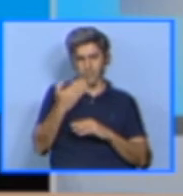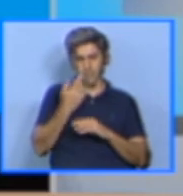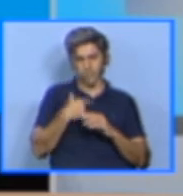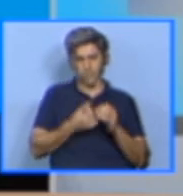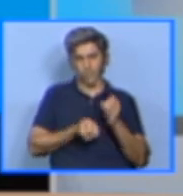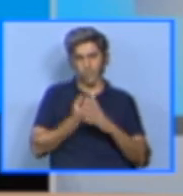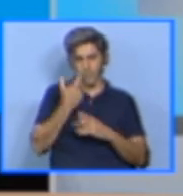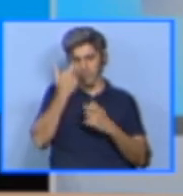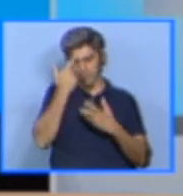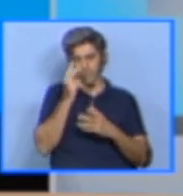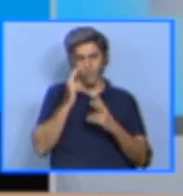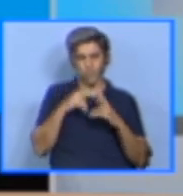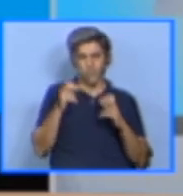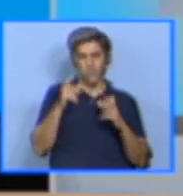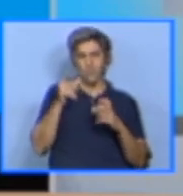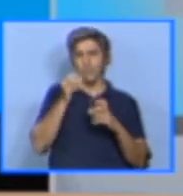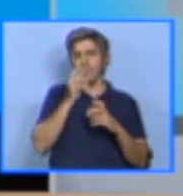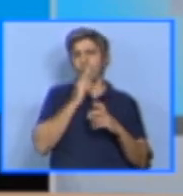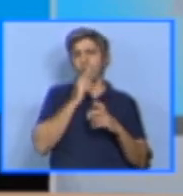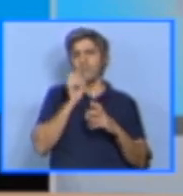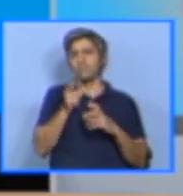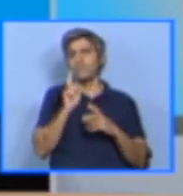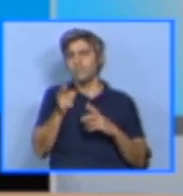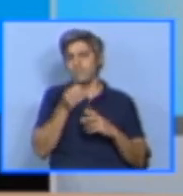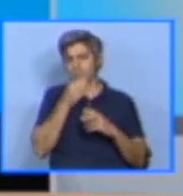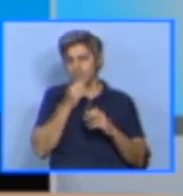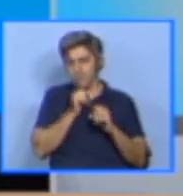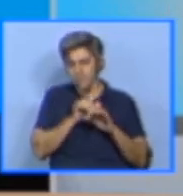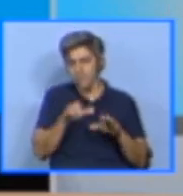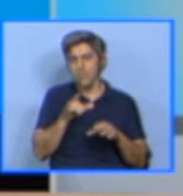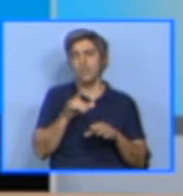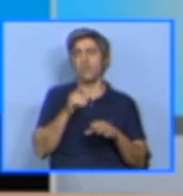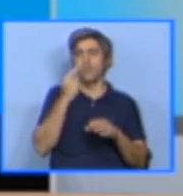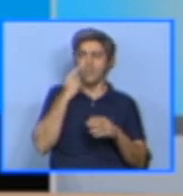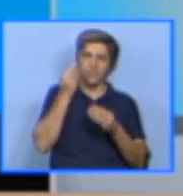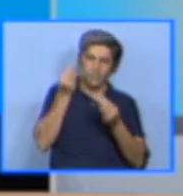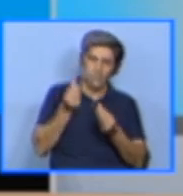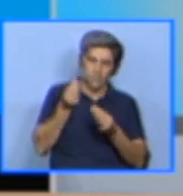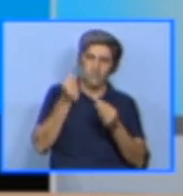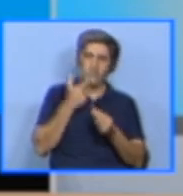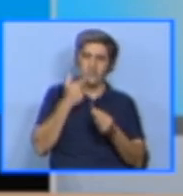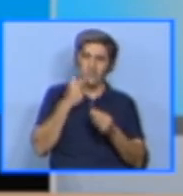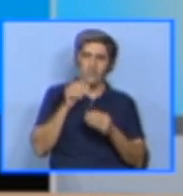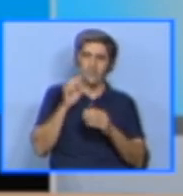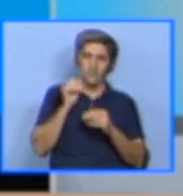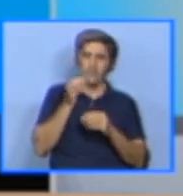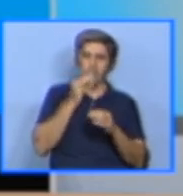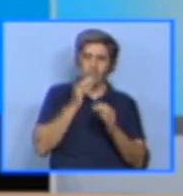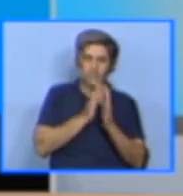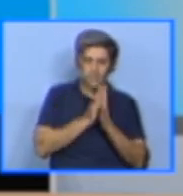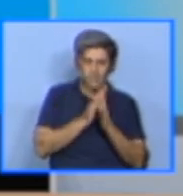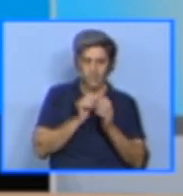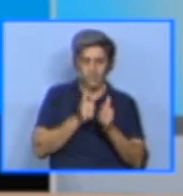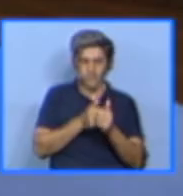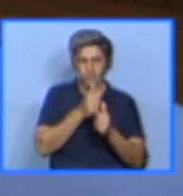fundador se cruzou com a mensagem de Fátima e conheceu o teor desta mensagem, que falava desta igreja perseguida,